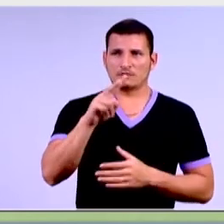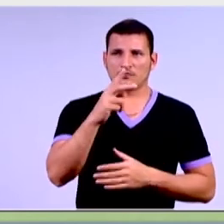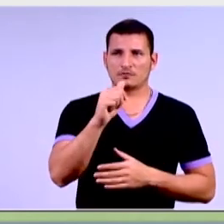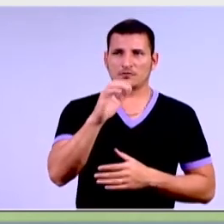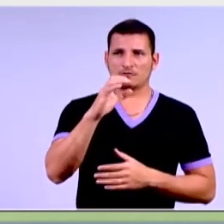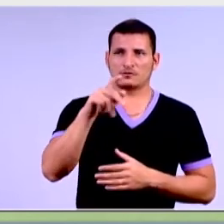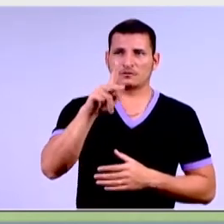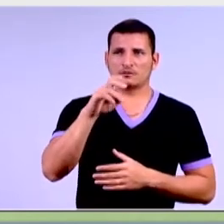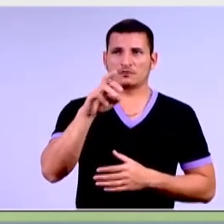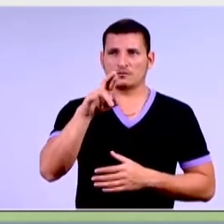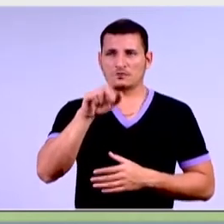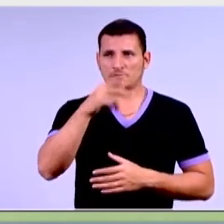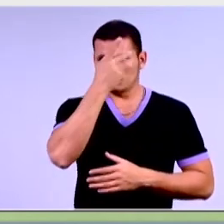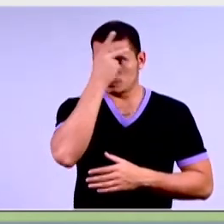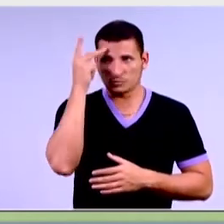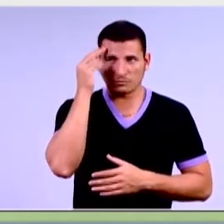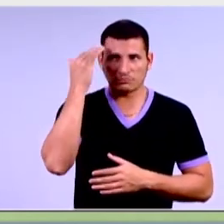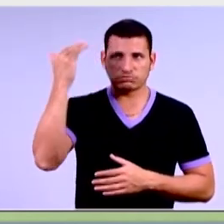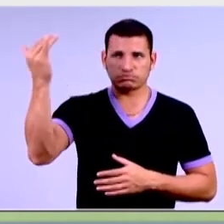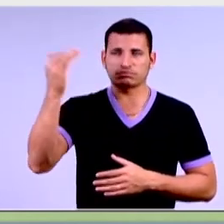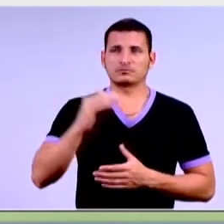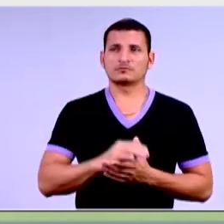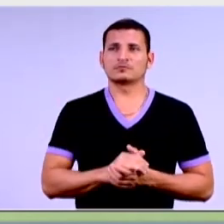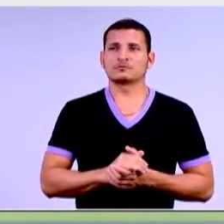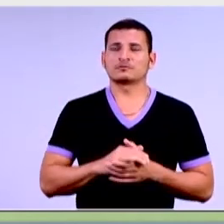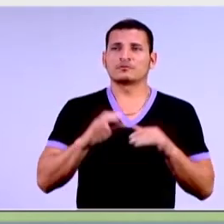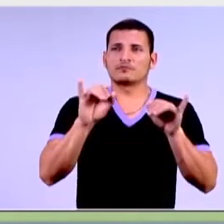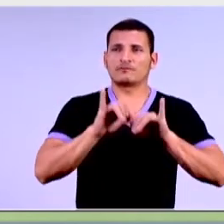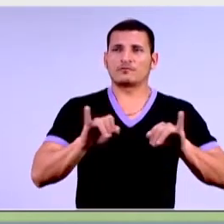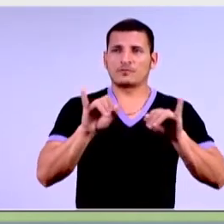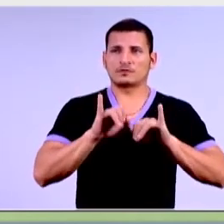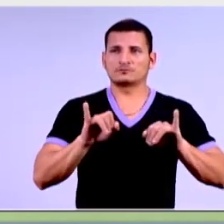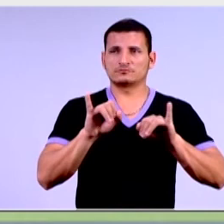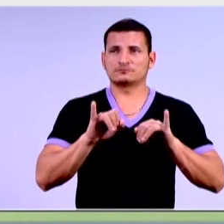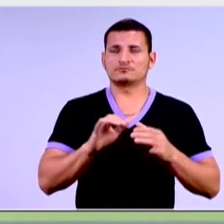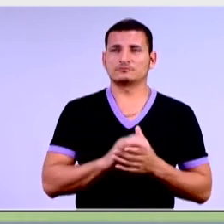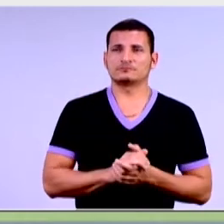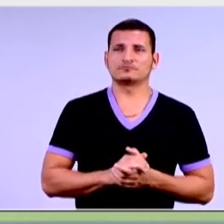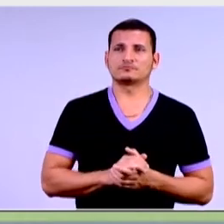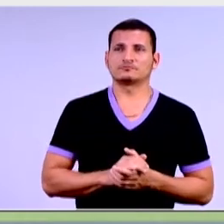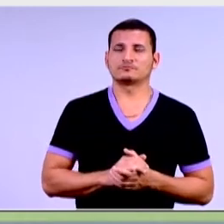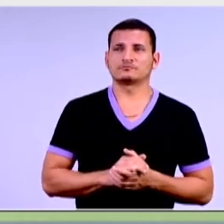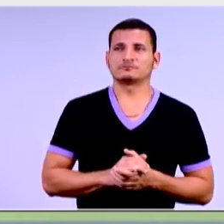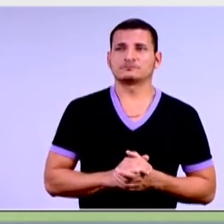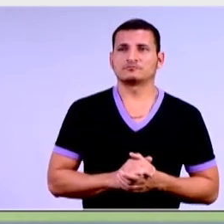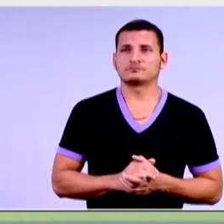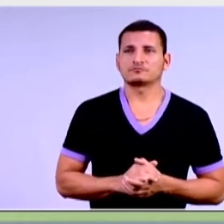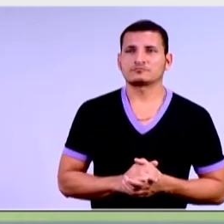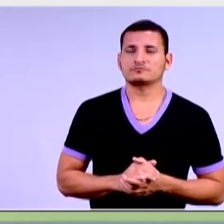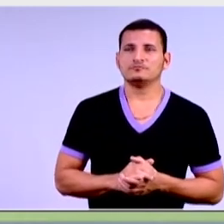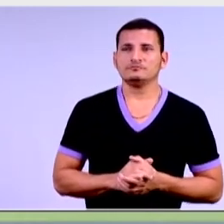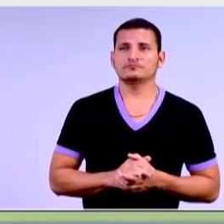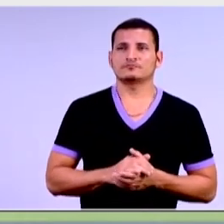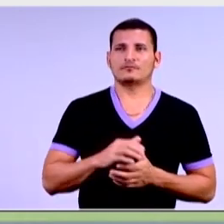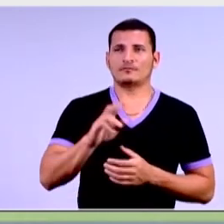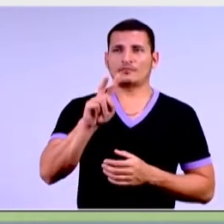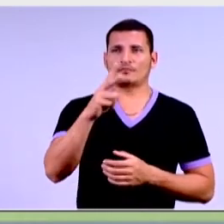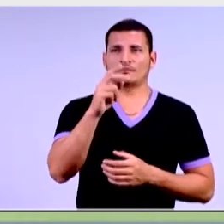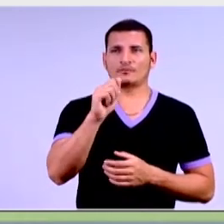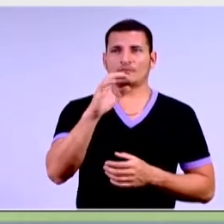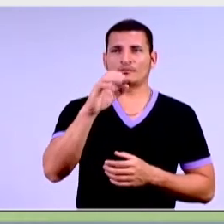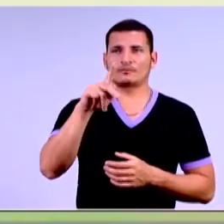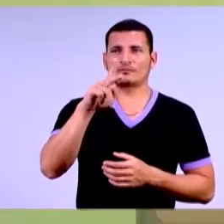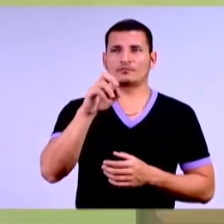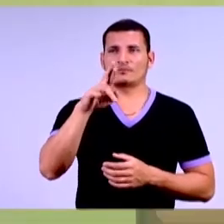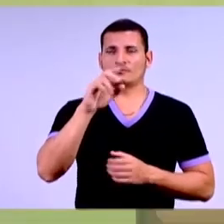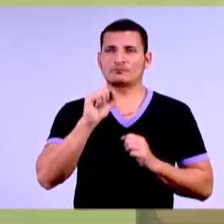em informática nem sempre os hackers fazem só coisas ilegais eles podem até salvar é um grande